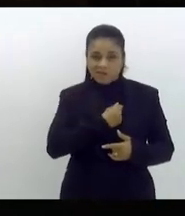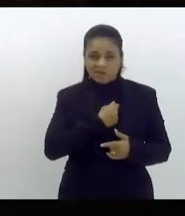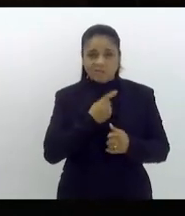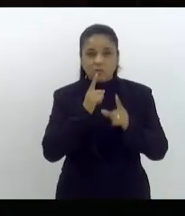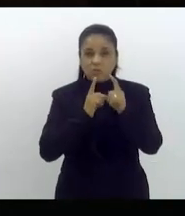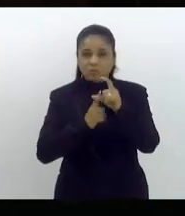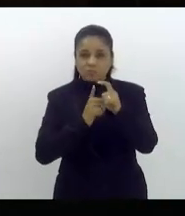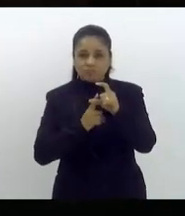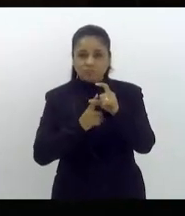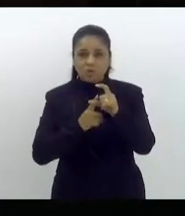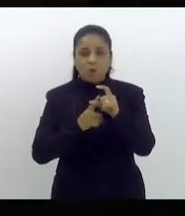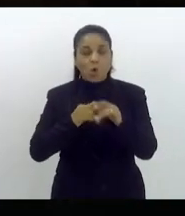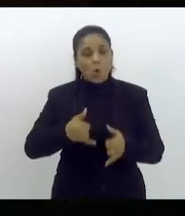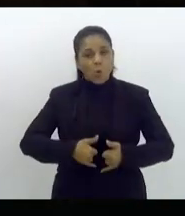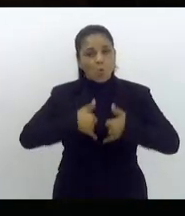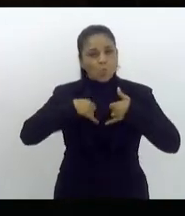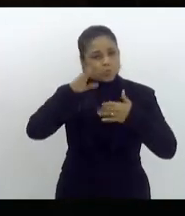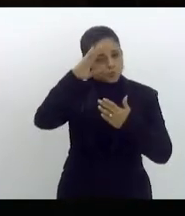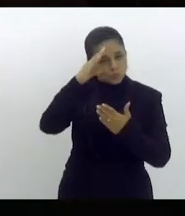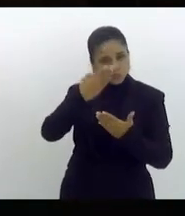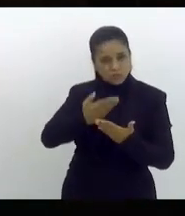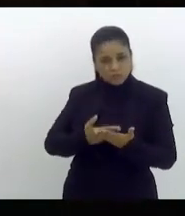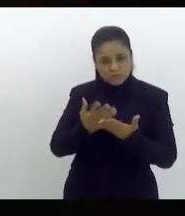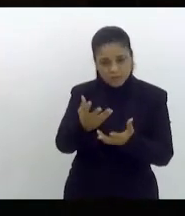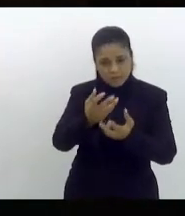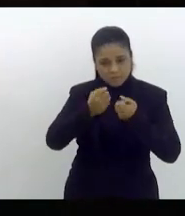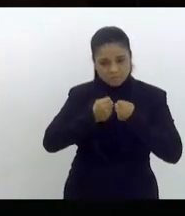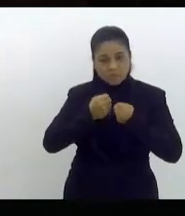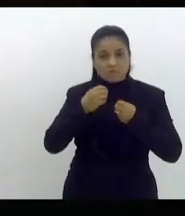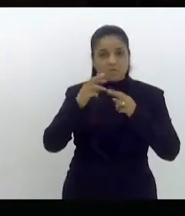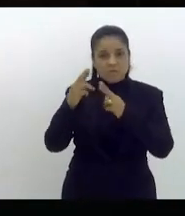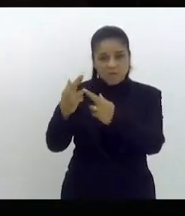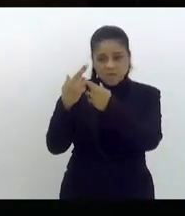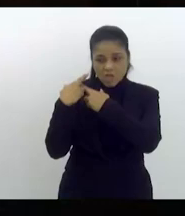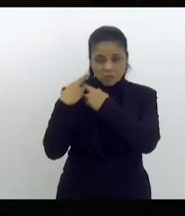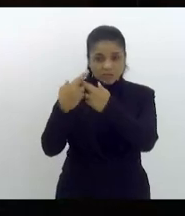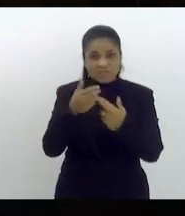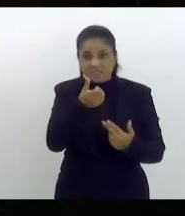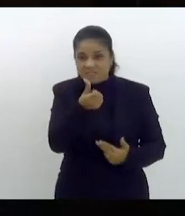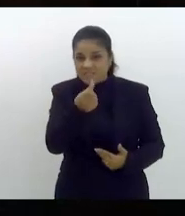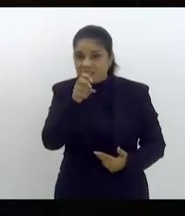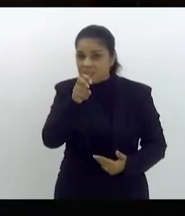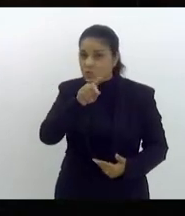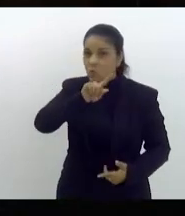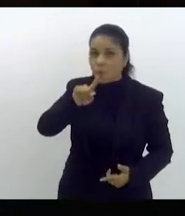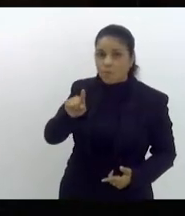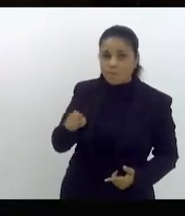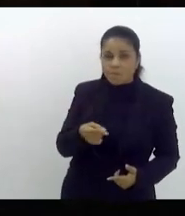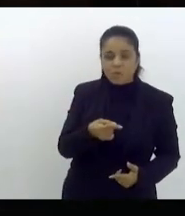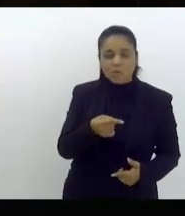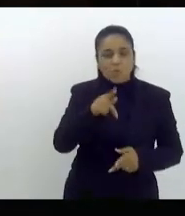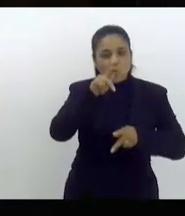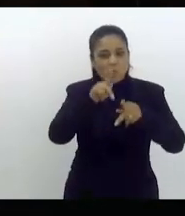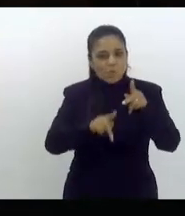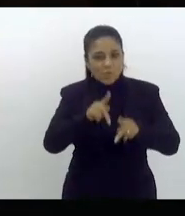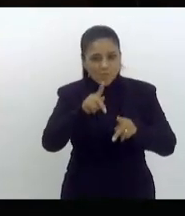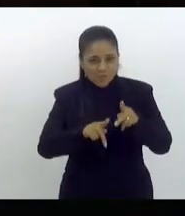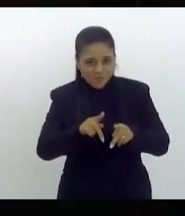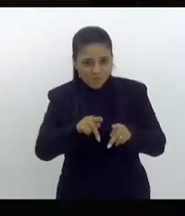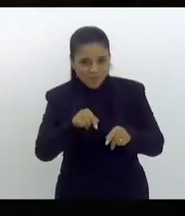ter recebido a confiança e a responsabilidade de mais de 65 mil Fluminenses para chegar aqui